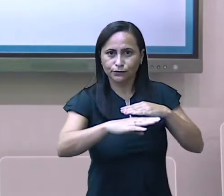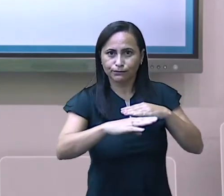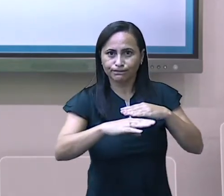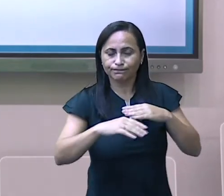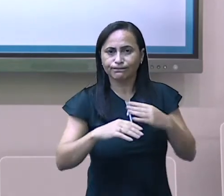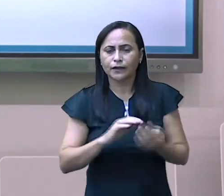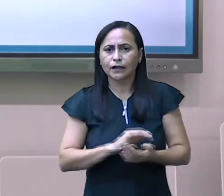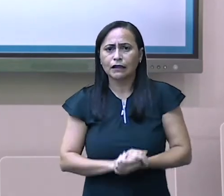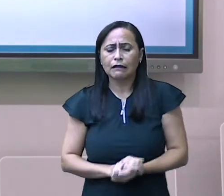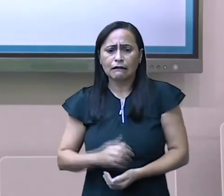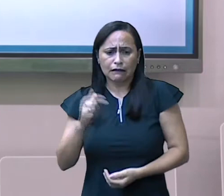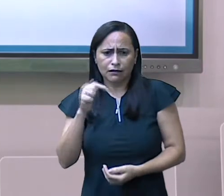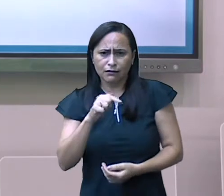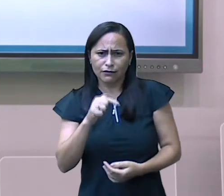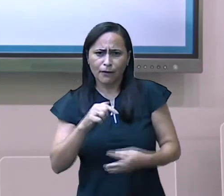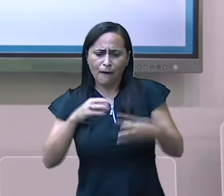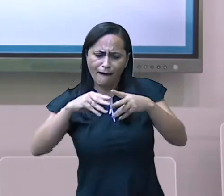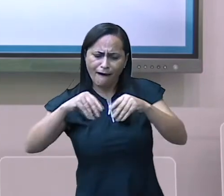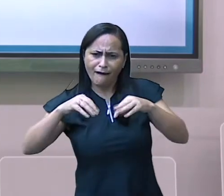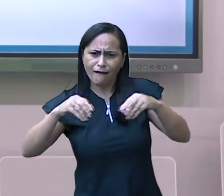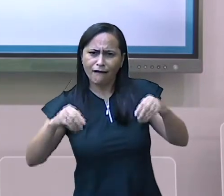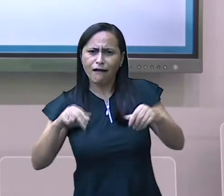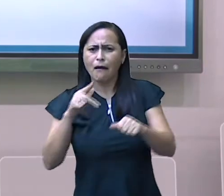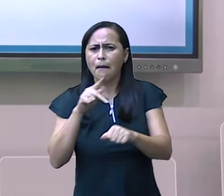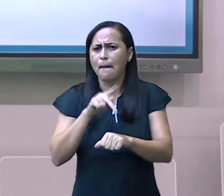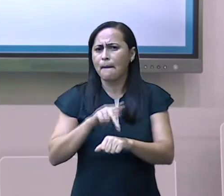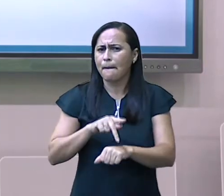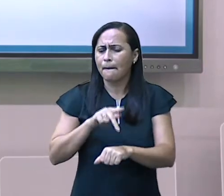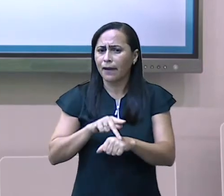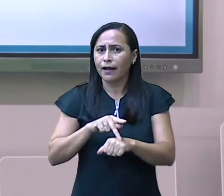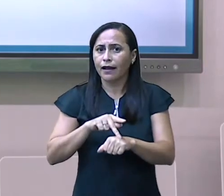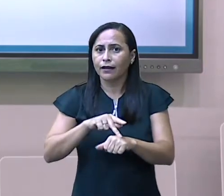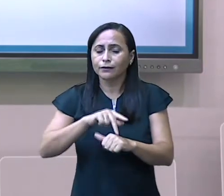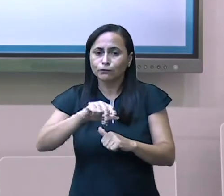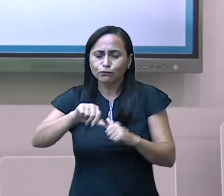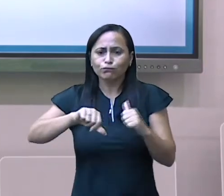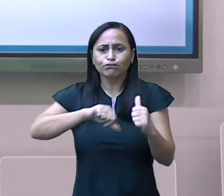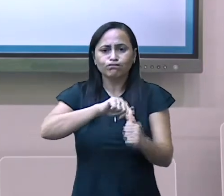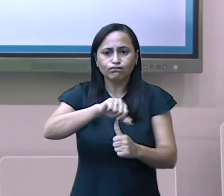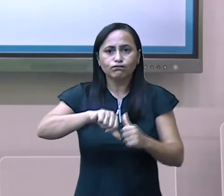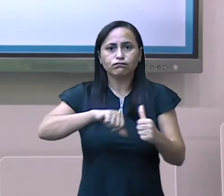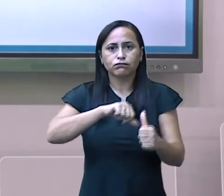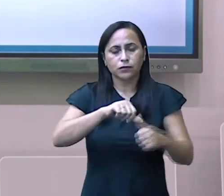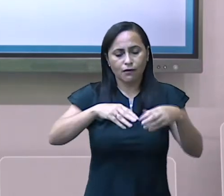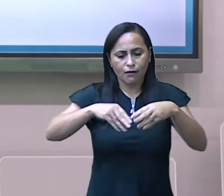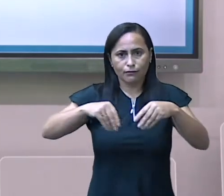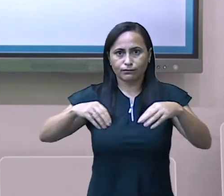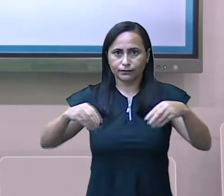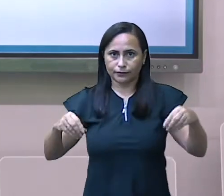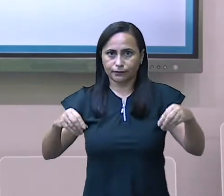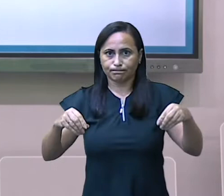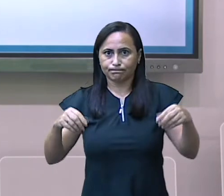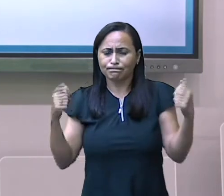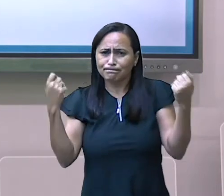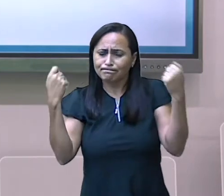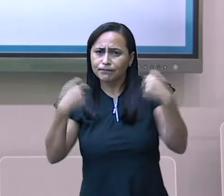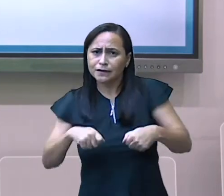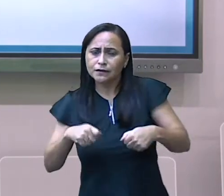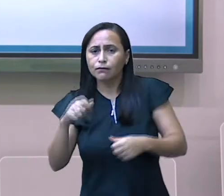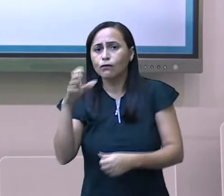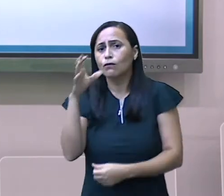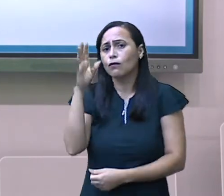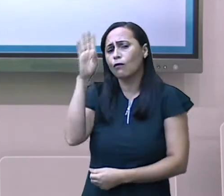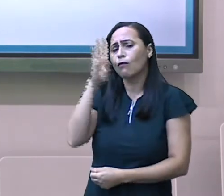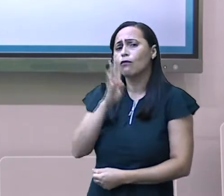Isso mesmo. E por que nós precisamos ter conhecimento dos tipos de solo? Por